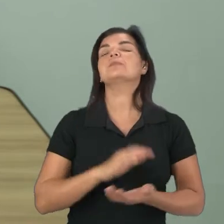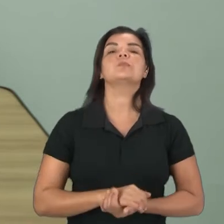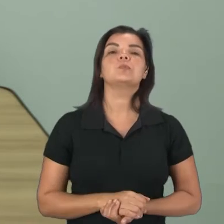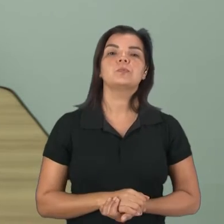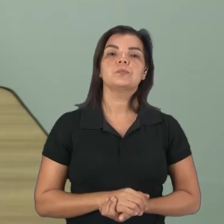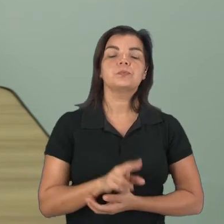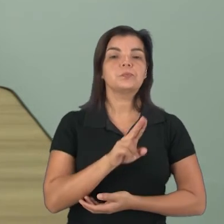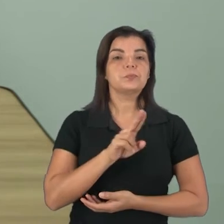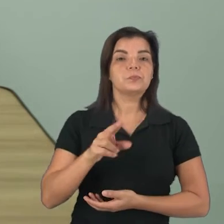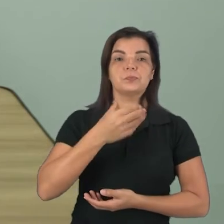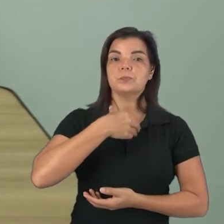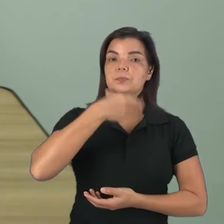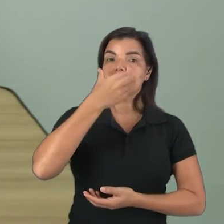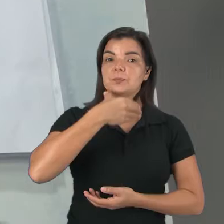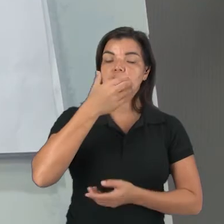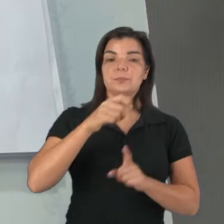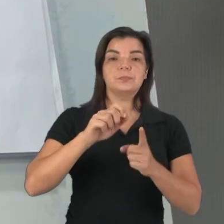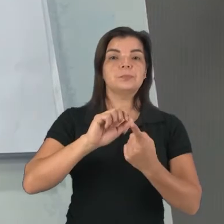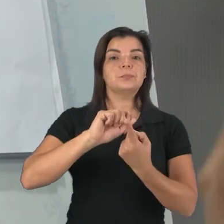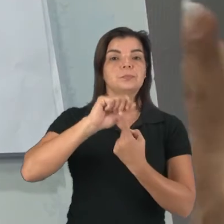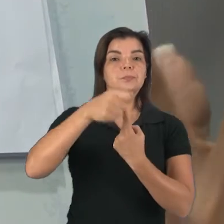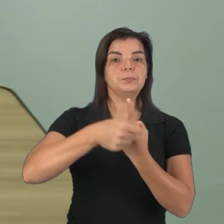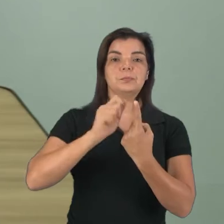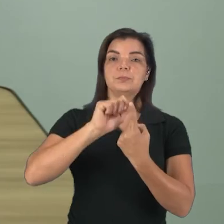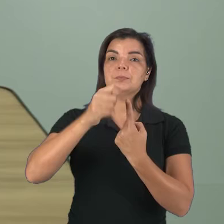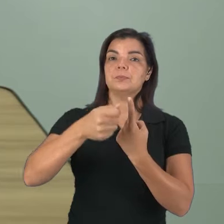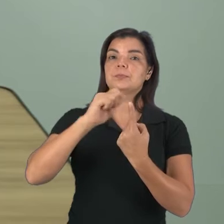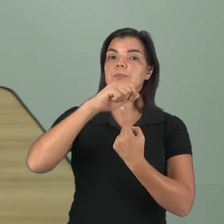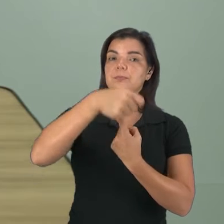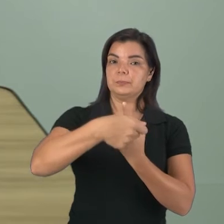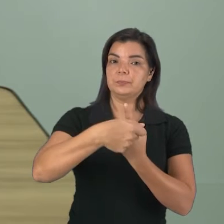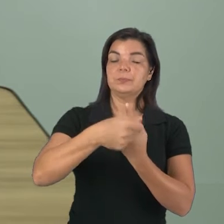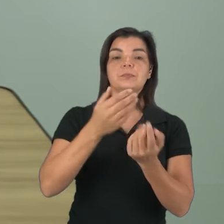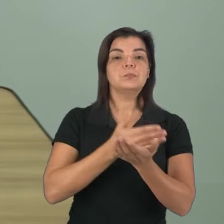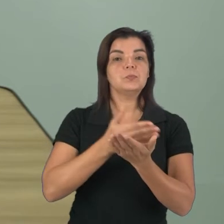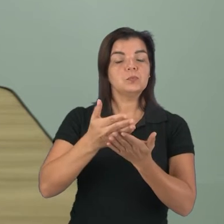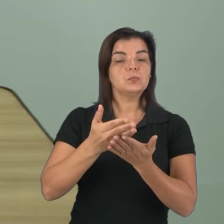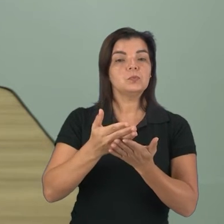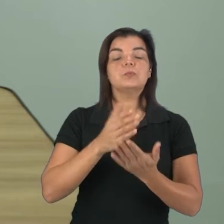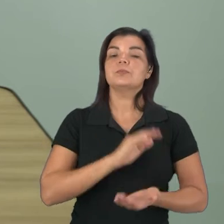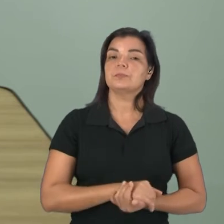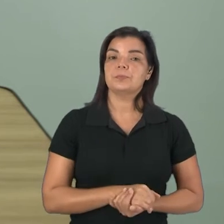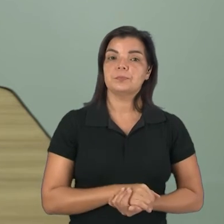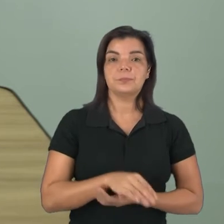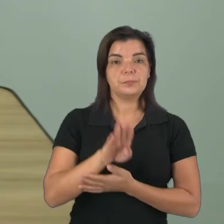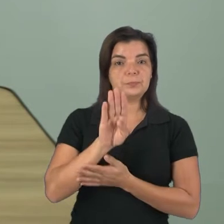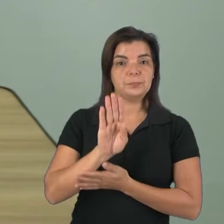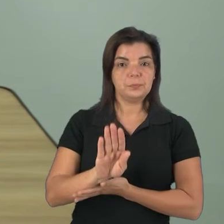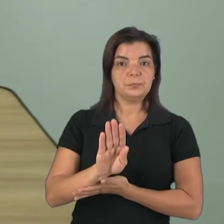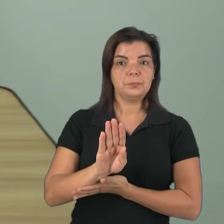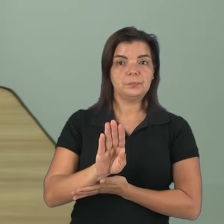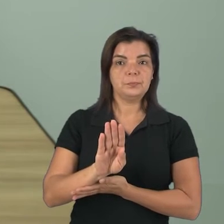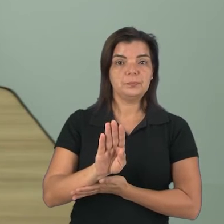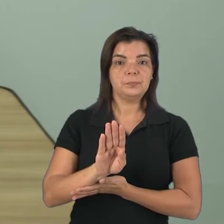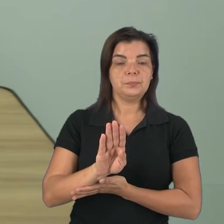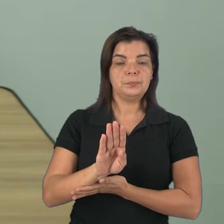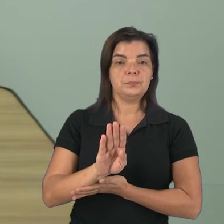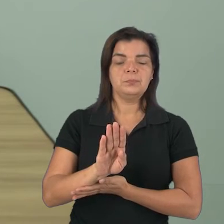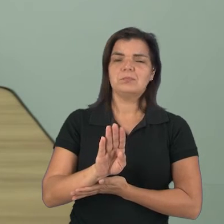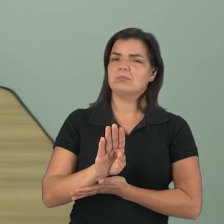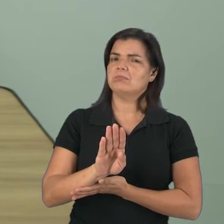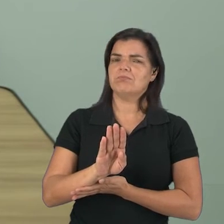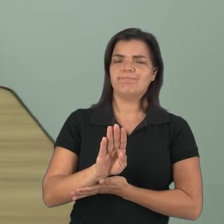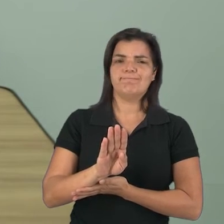vamos procurar o nome da fruta banana banana em ser com que letra B de